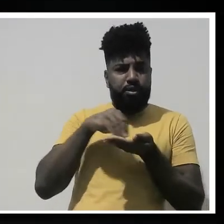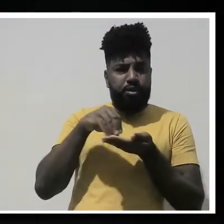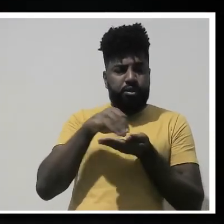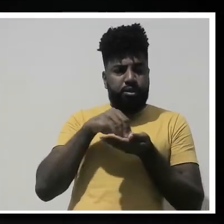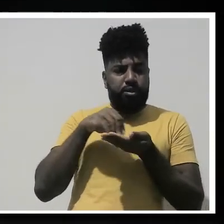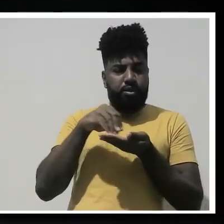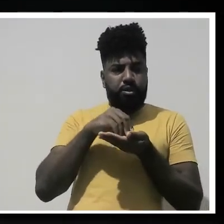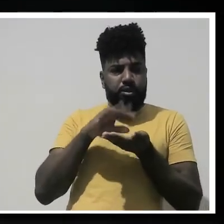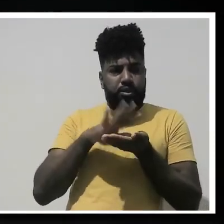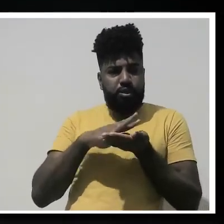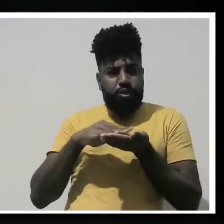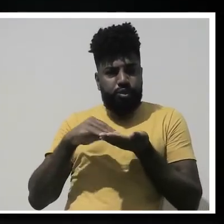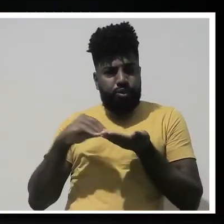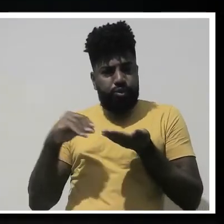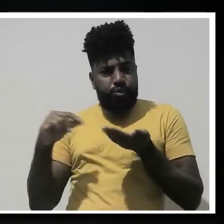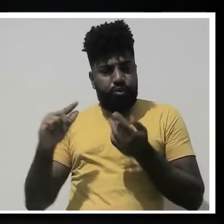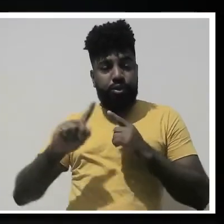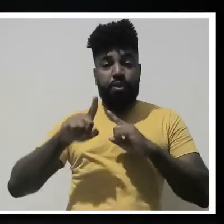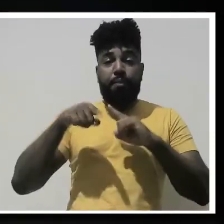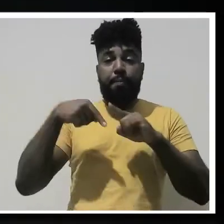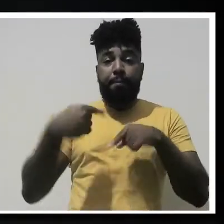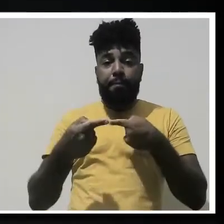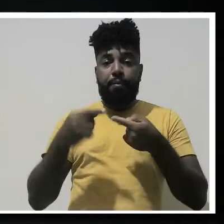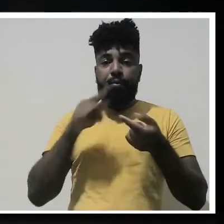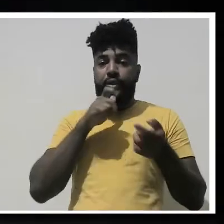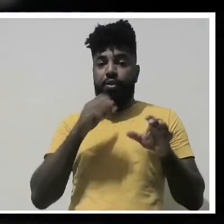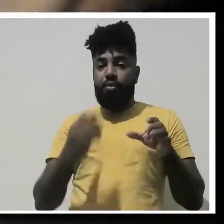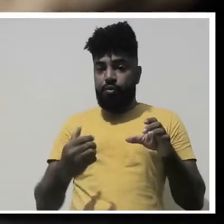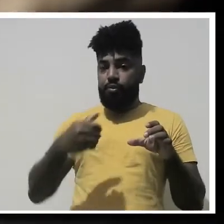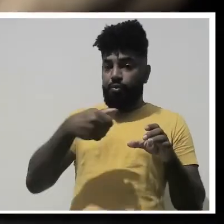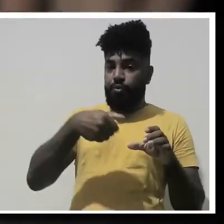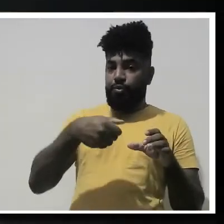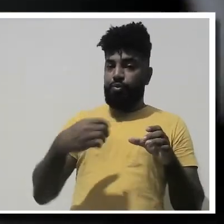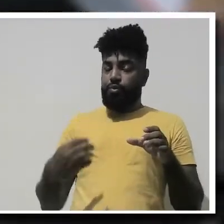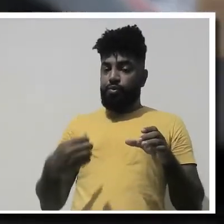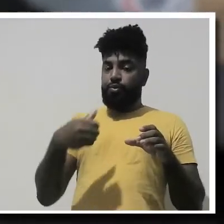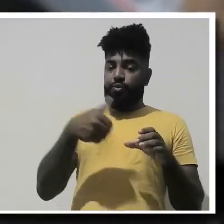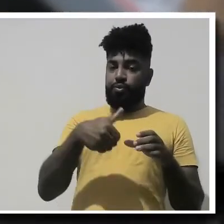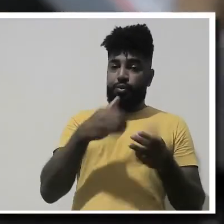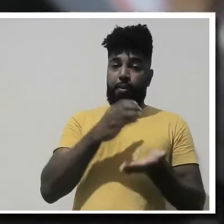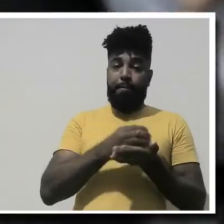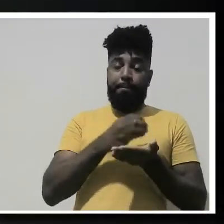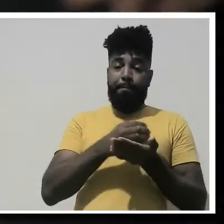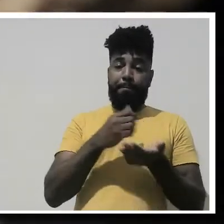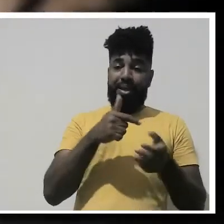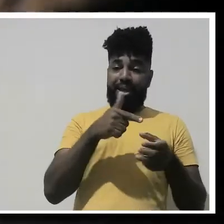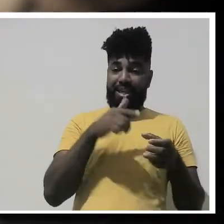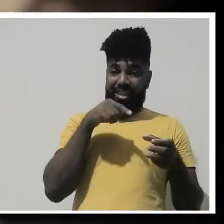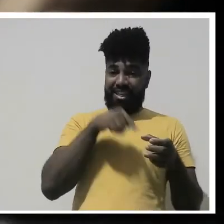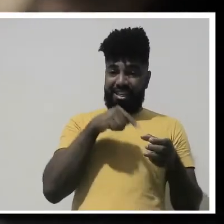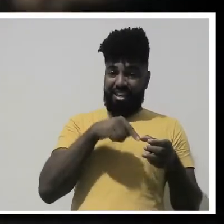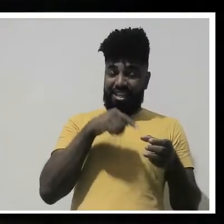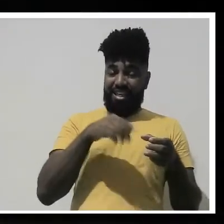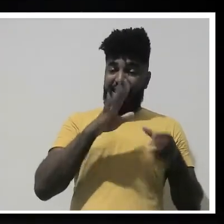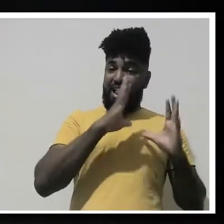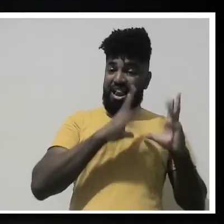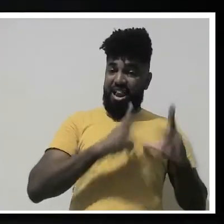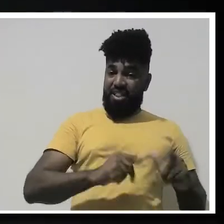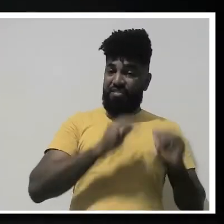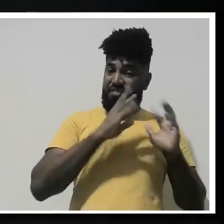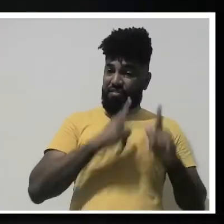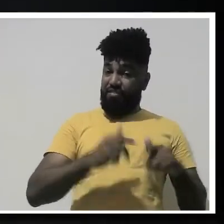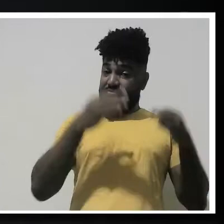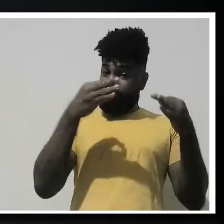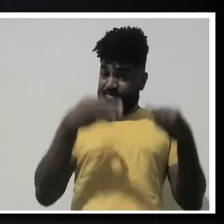essa transferência para o balão. Depois de transferir, você vai completando ele com água, mas passando sempre antes pelo becker para poder lavar